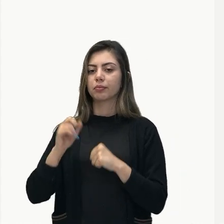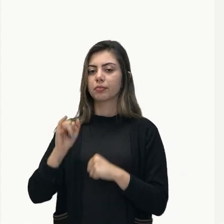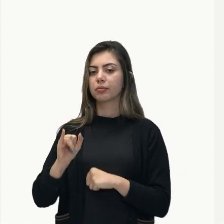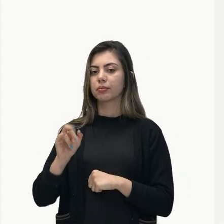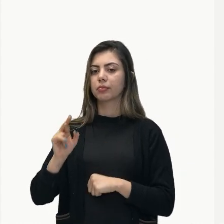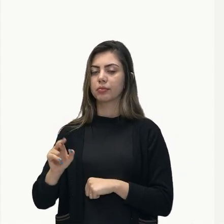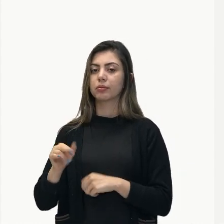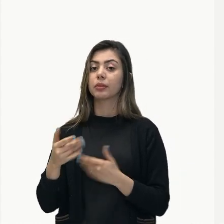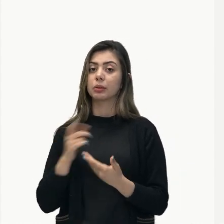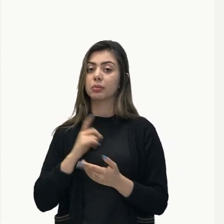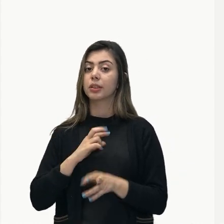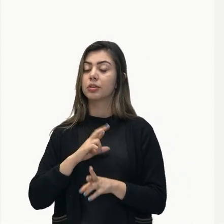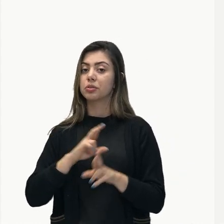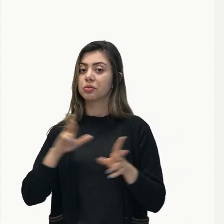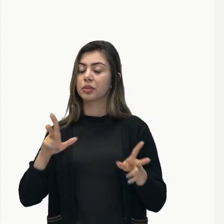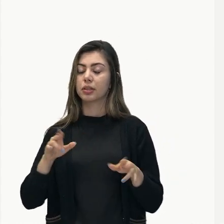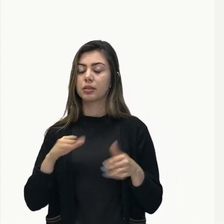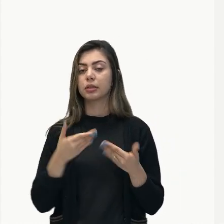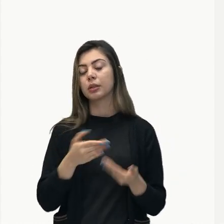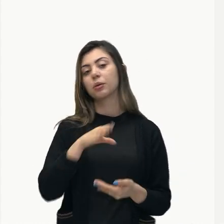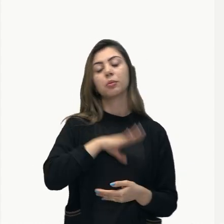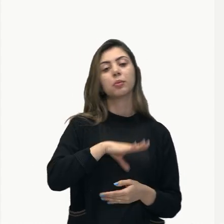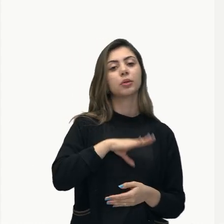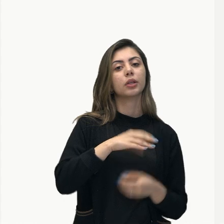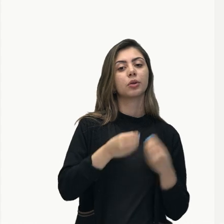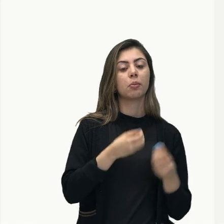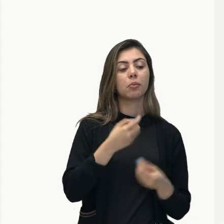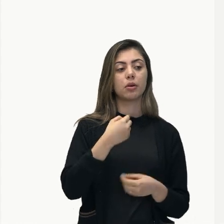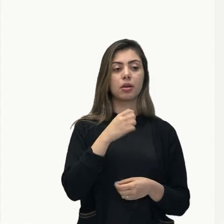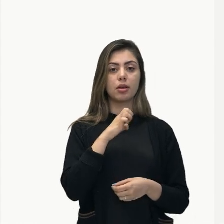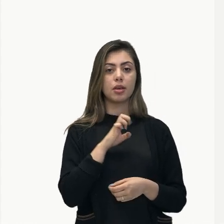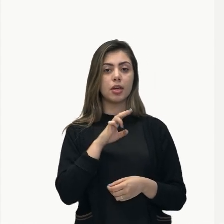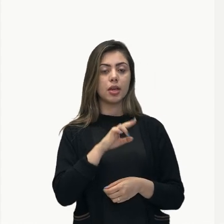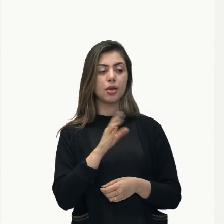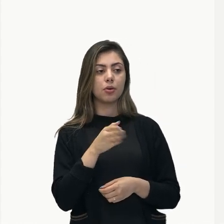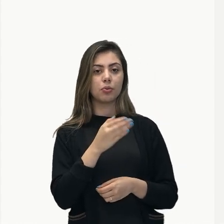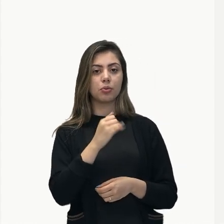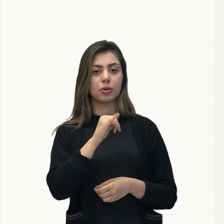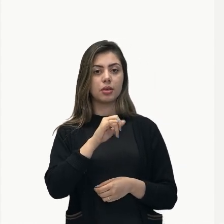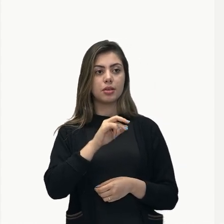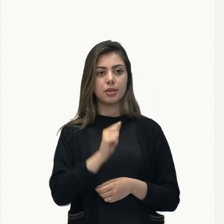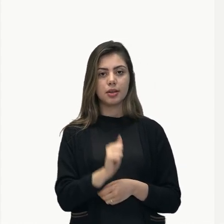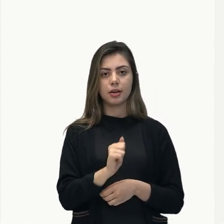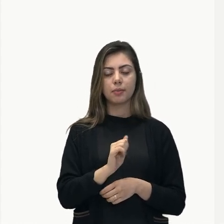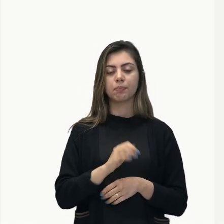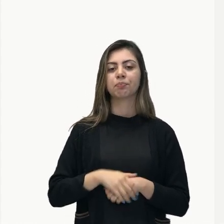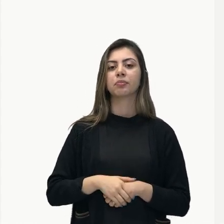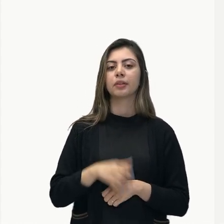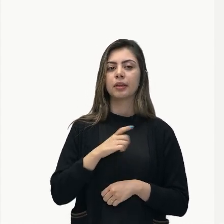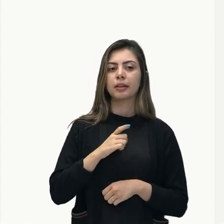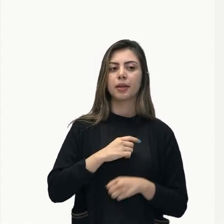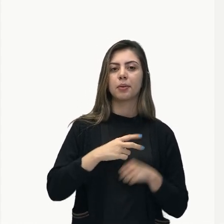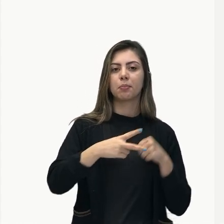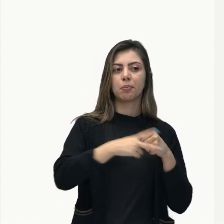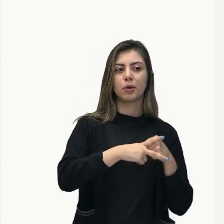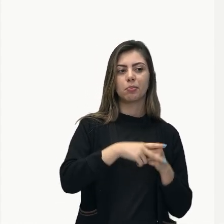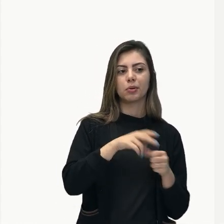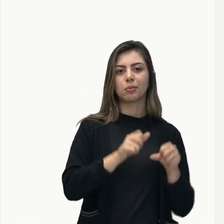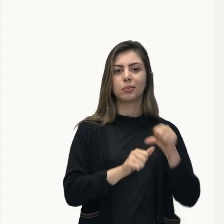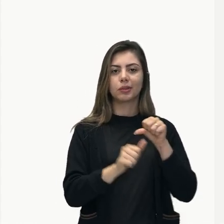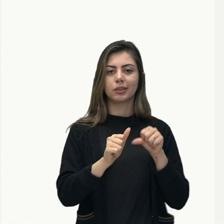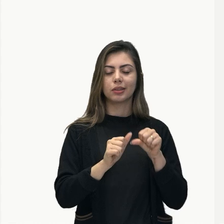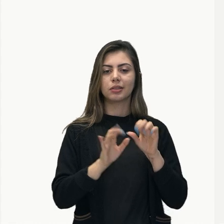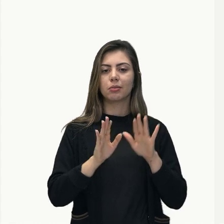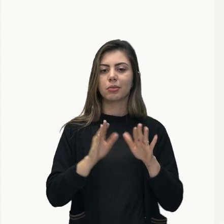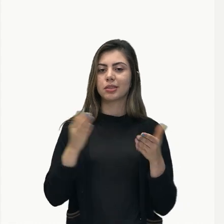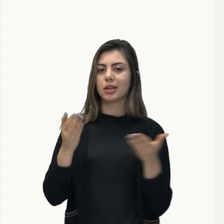bem diferente, pessoal. No português, eu ia, tu ias, nós íamos.